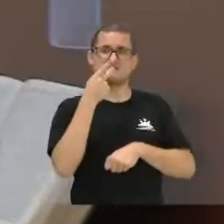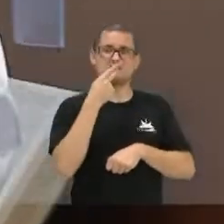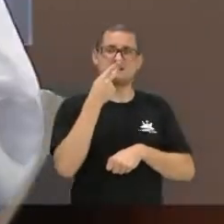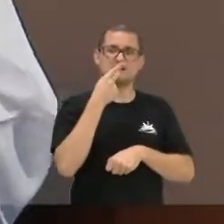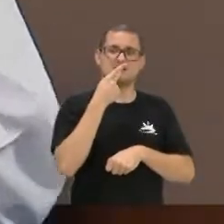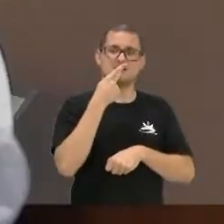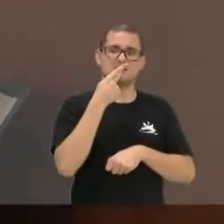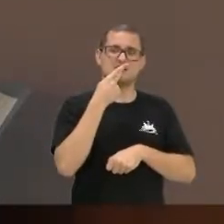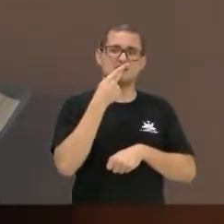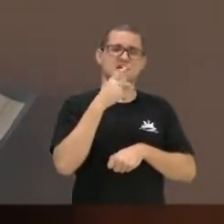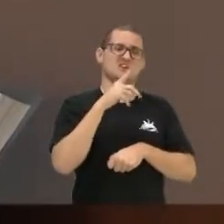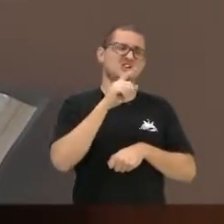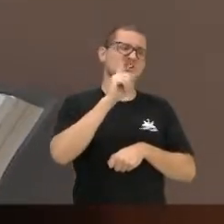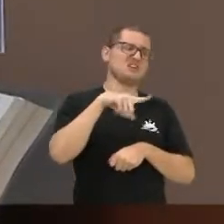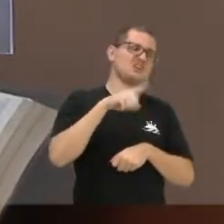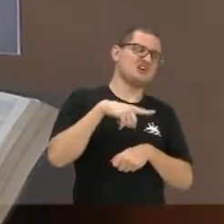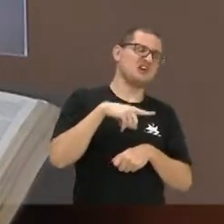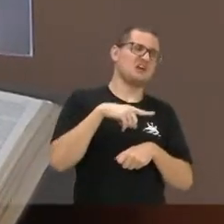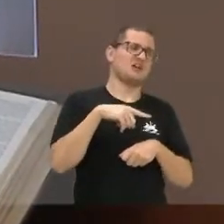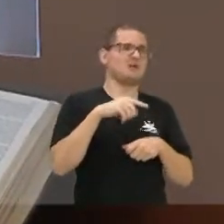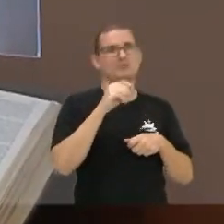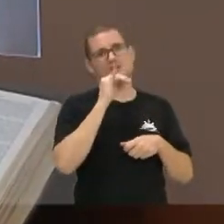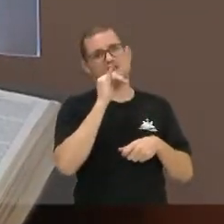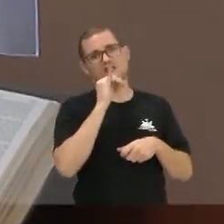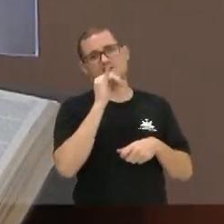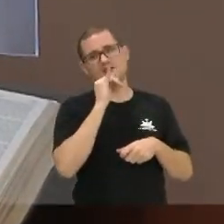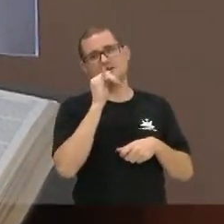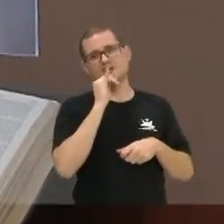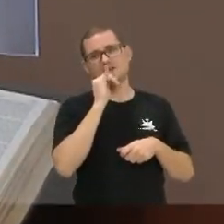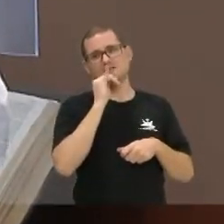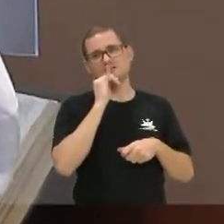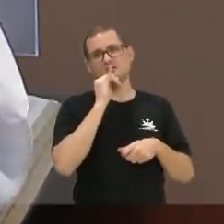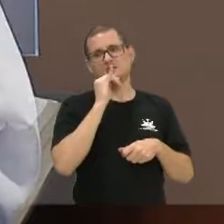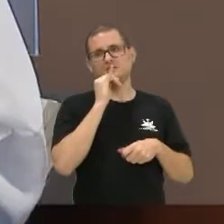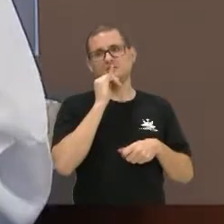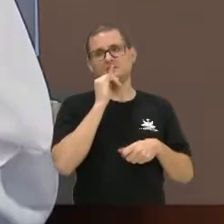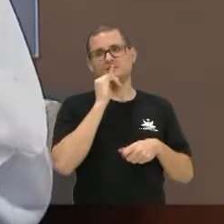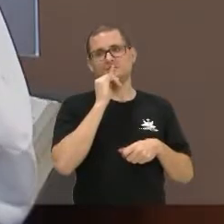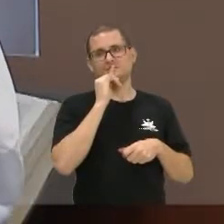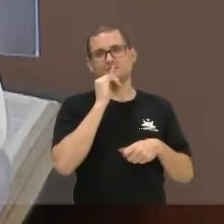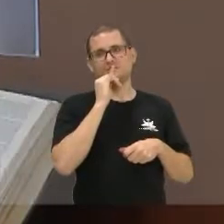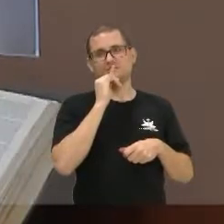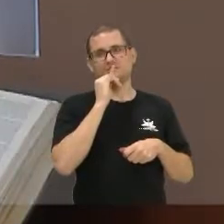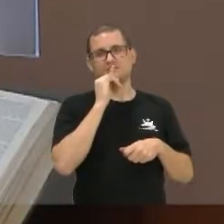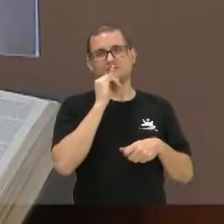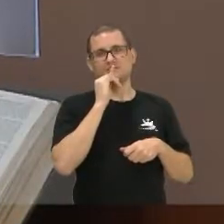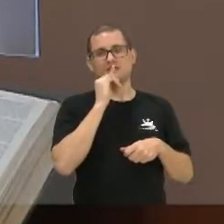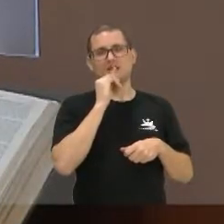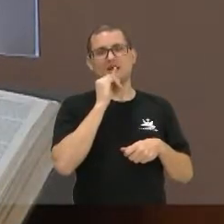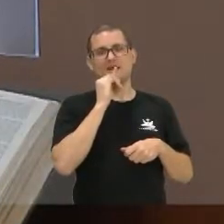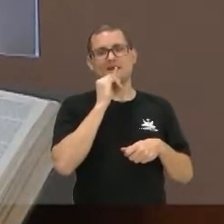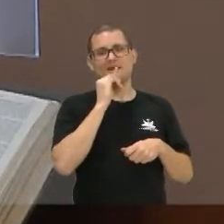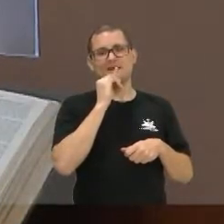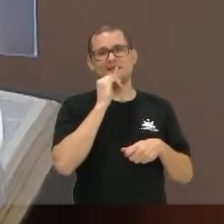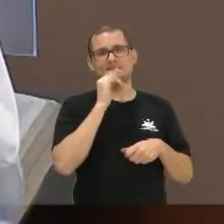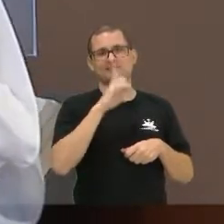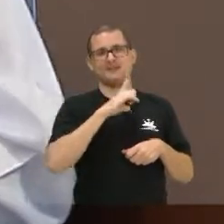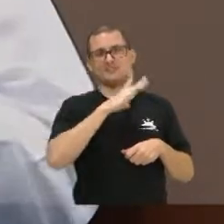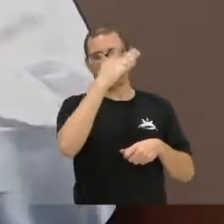de alguma artimanha essa chamada teoria da conspiração